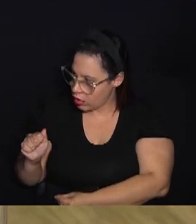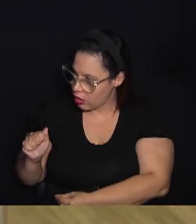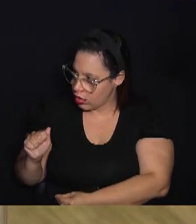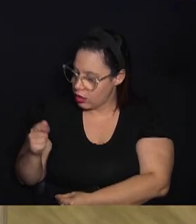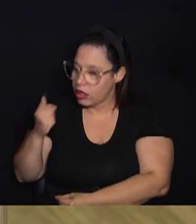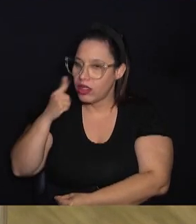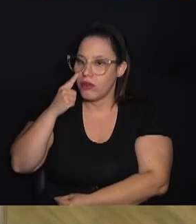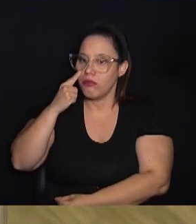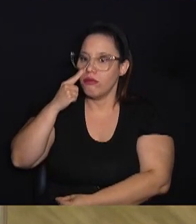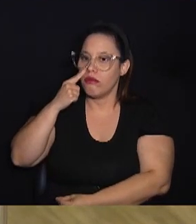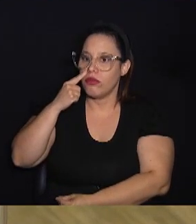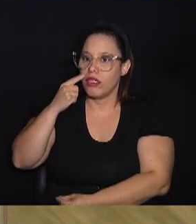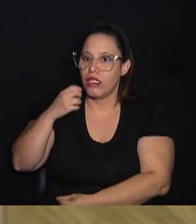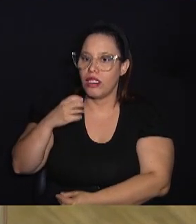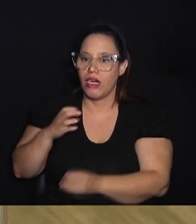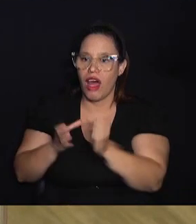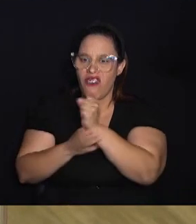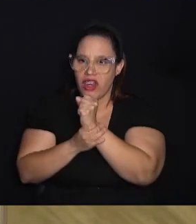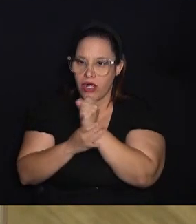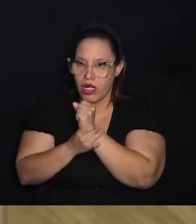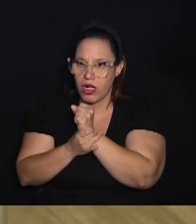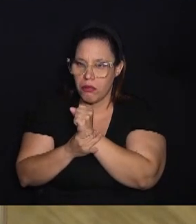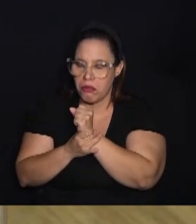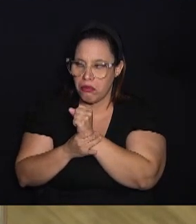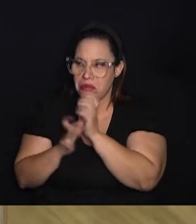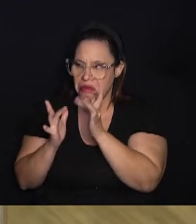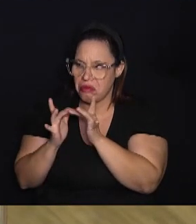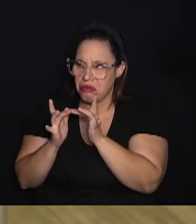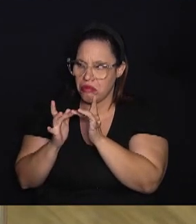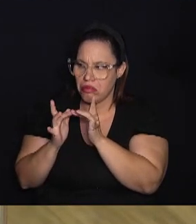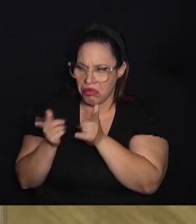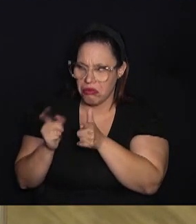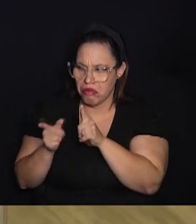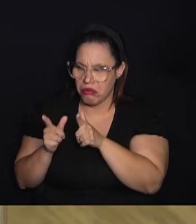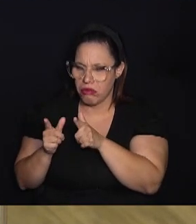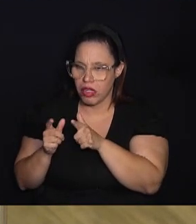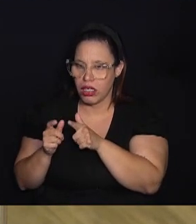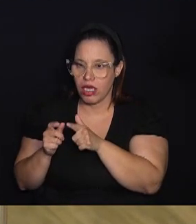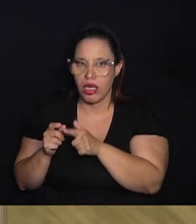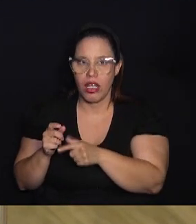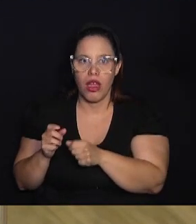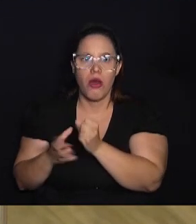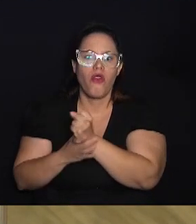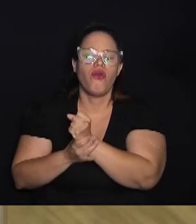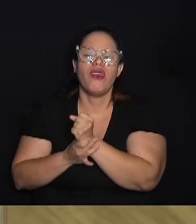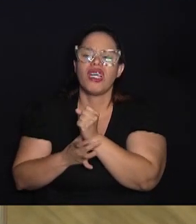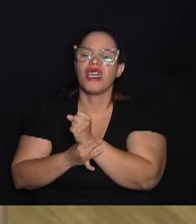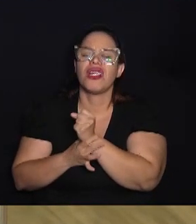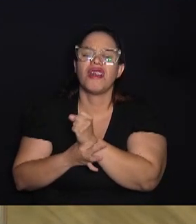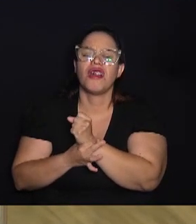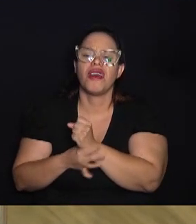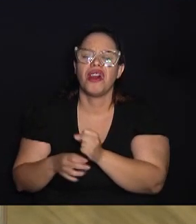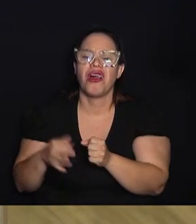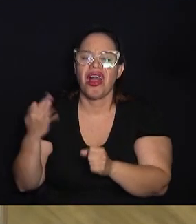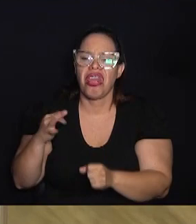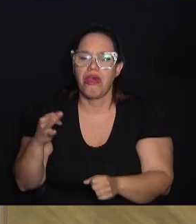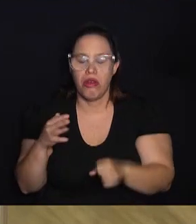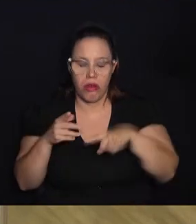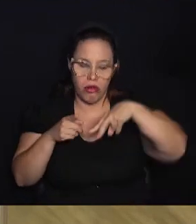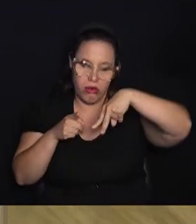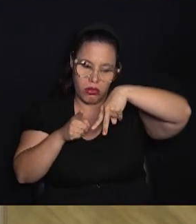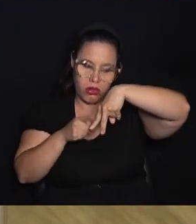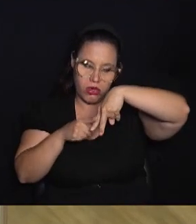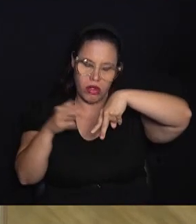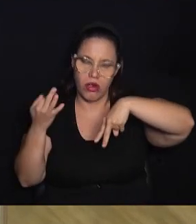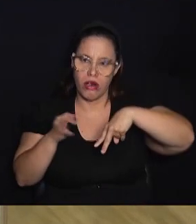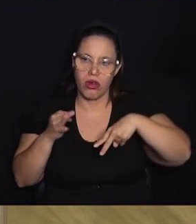respiração que a fisioterapia tem muito a ver né com a questão da respiração Às vezes as pessoas falam ah fisioterapia dor no joelho dor nas costas Não é só